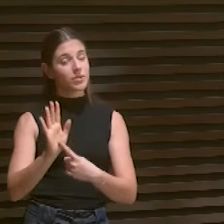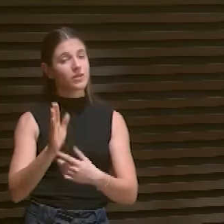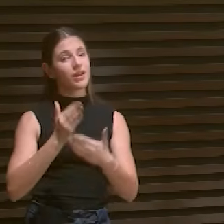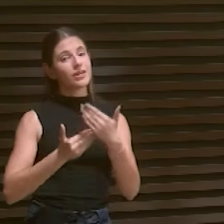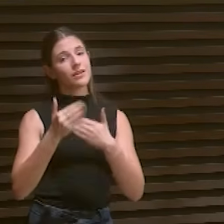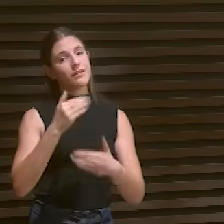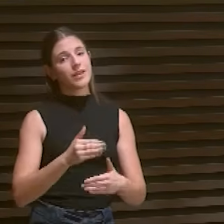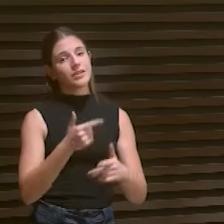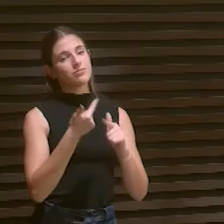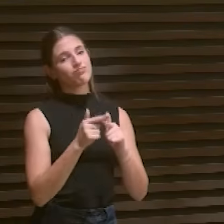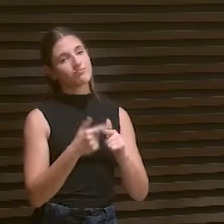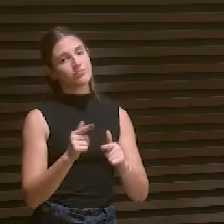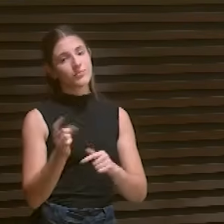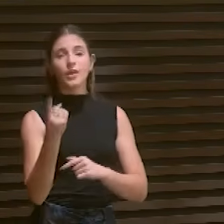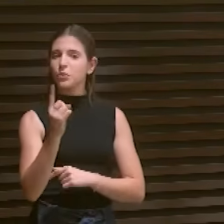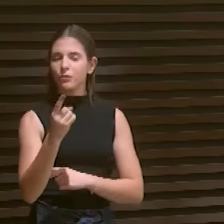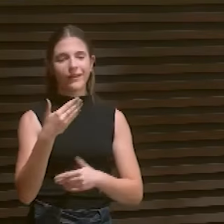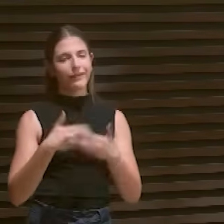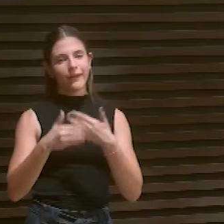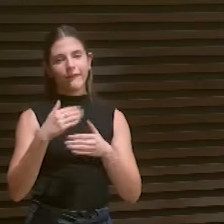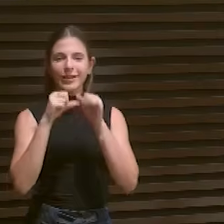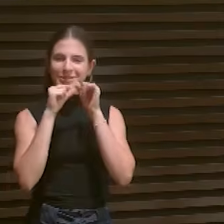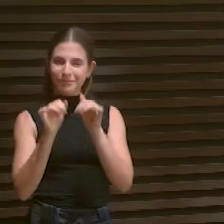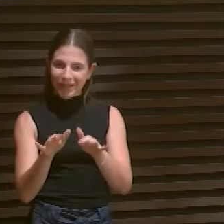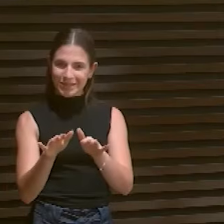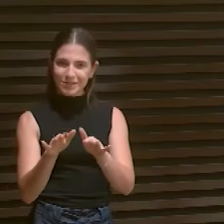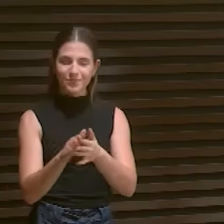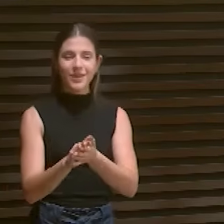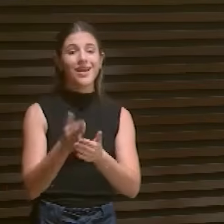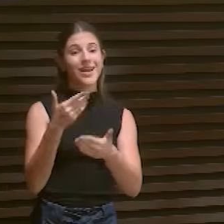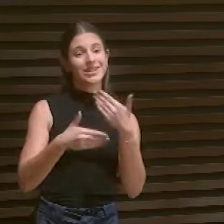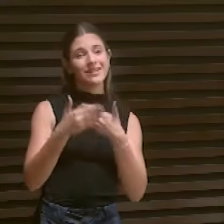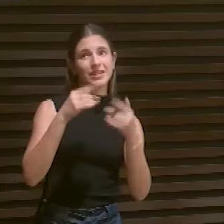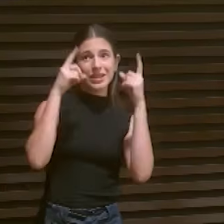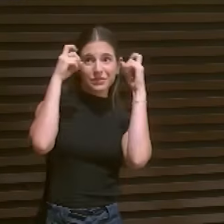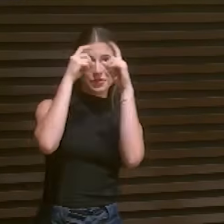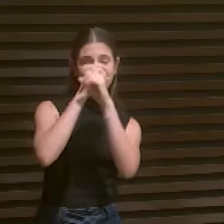tribulações, porque não é por meio de bênçãos, é por meio das dificuldades que Deus trata conosco.